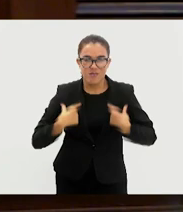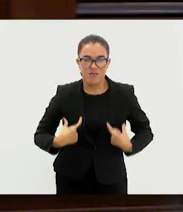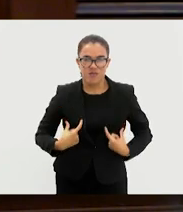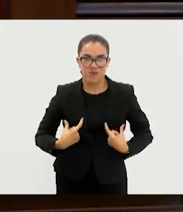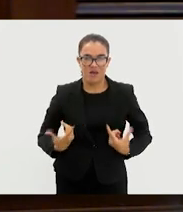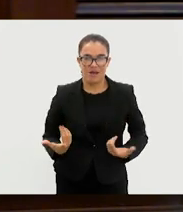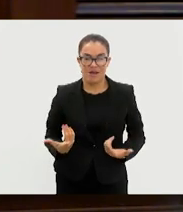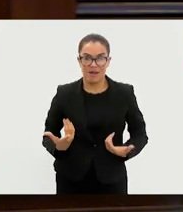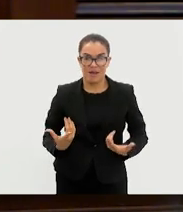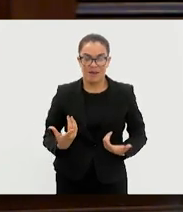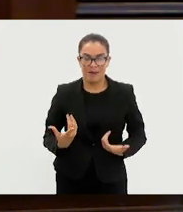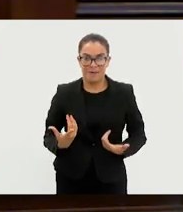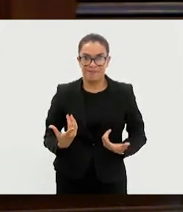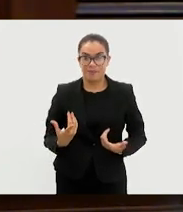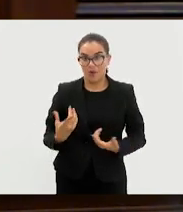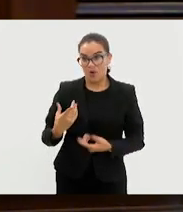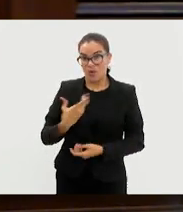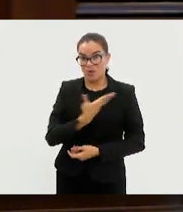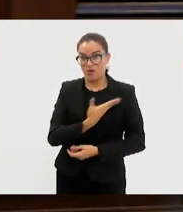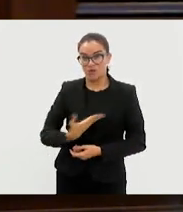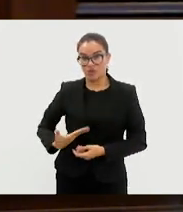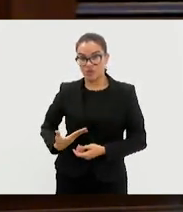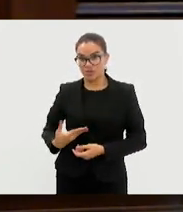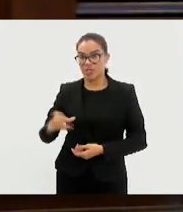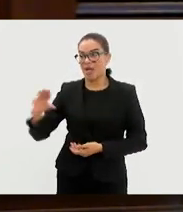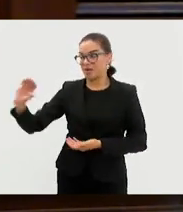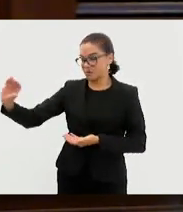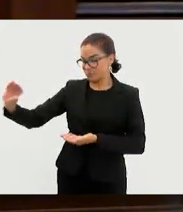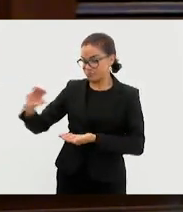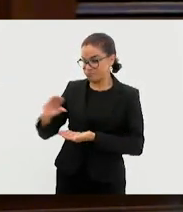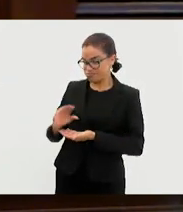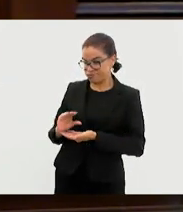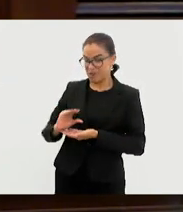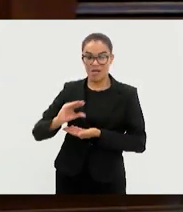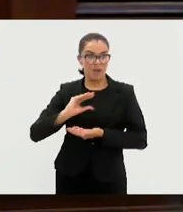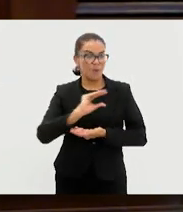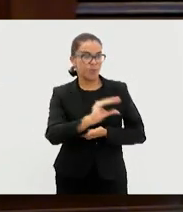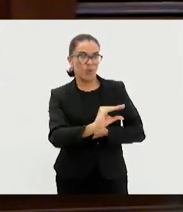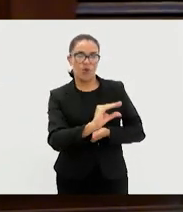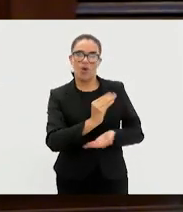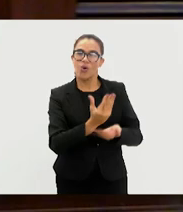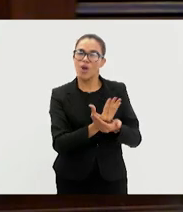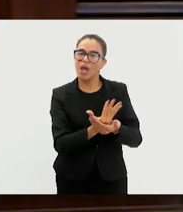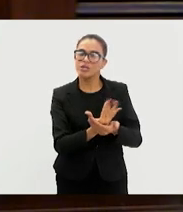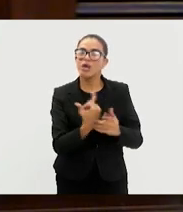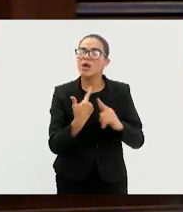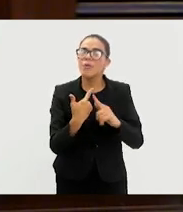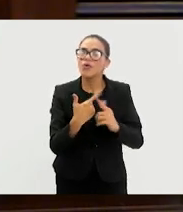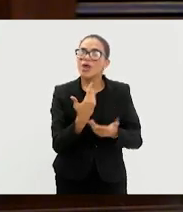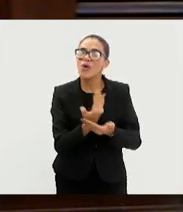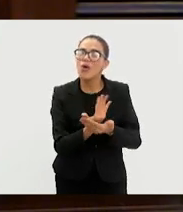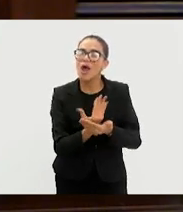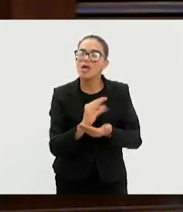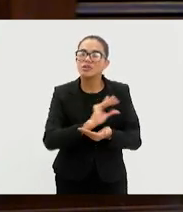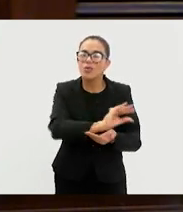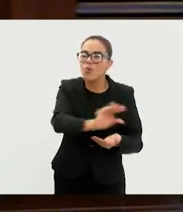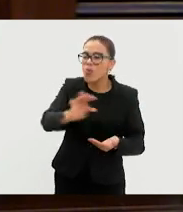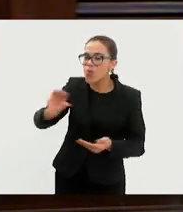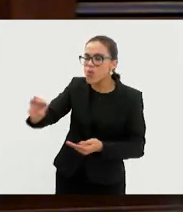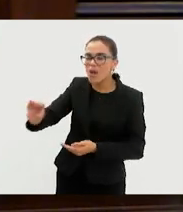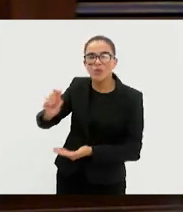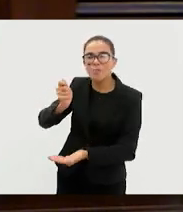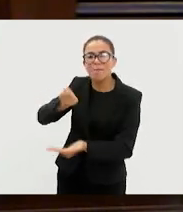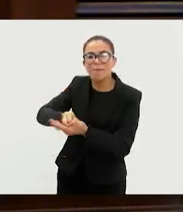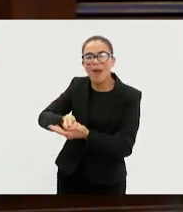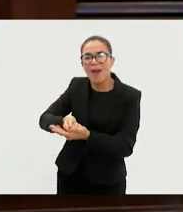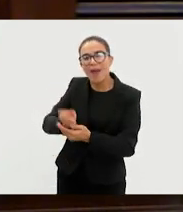Se o Estado está repassando o dinheiro para a UERJ, por que a UERJ não está pagando os